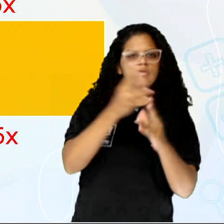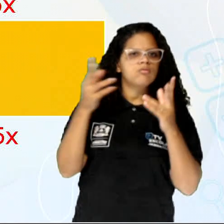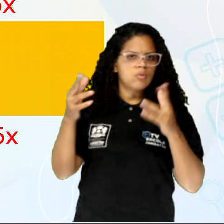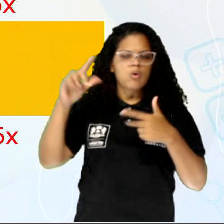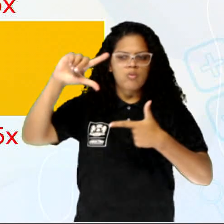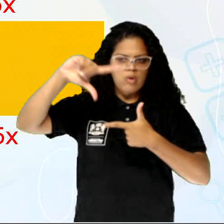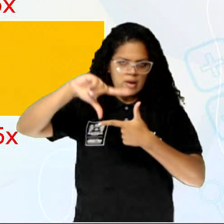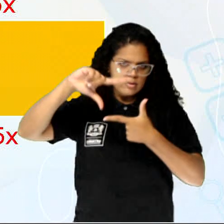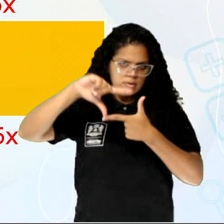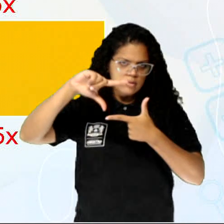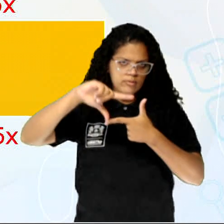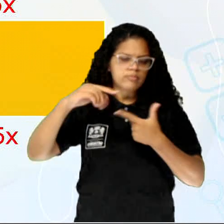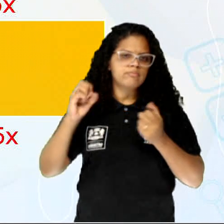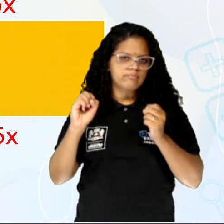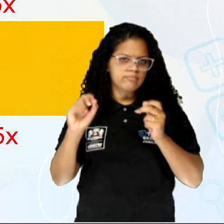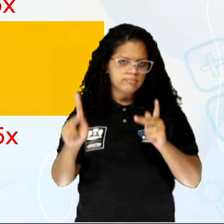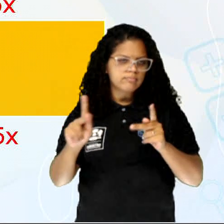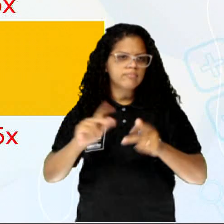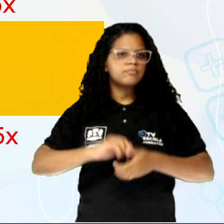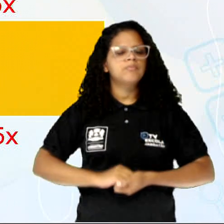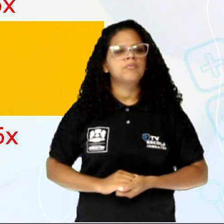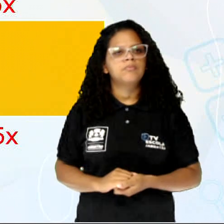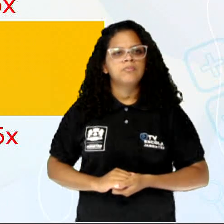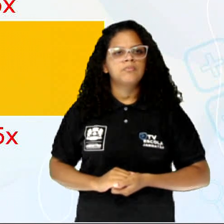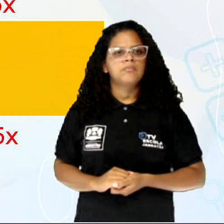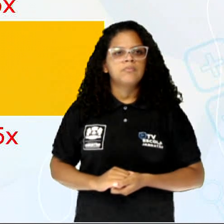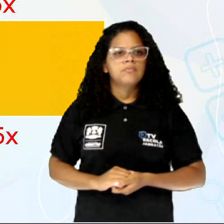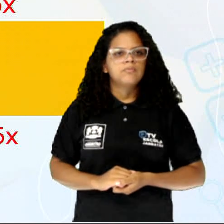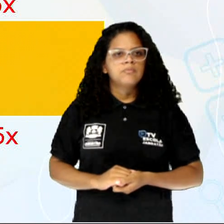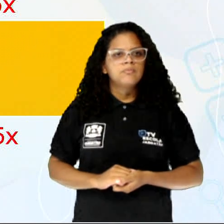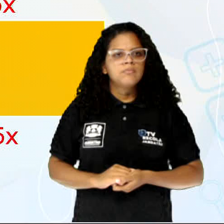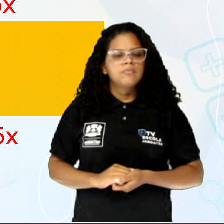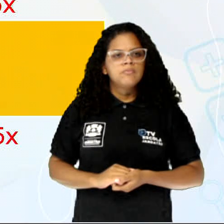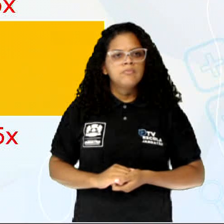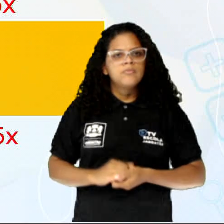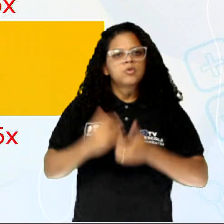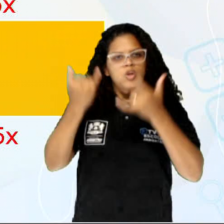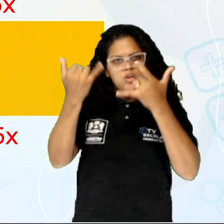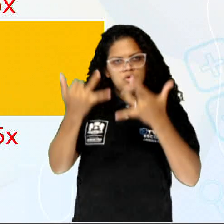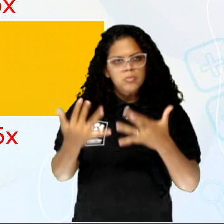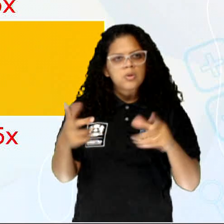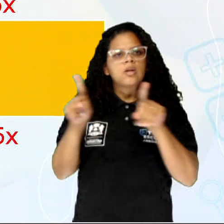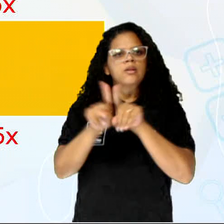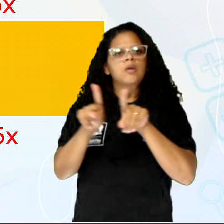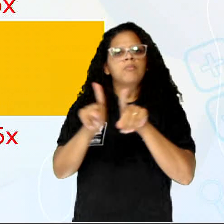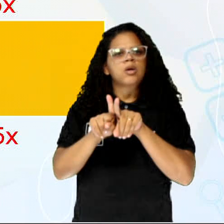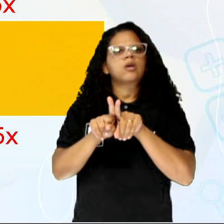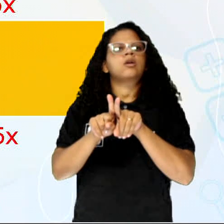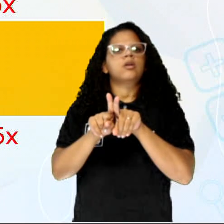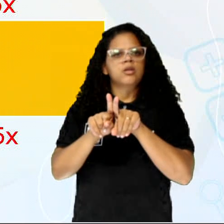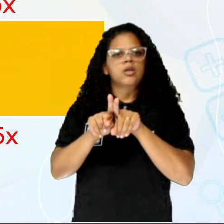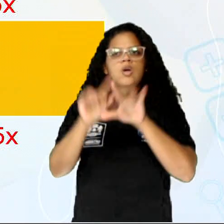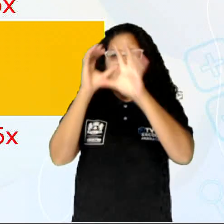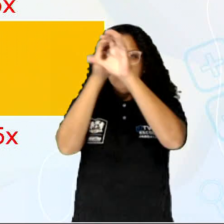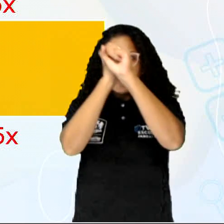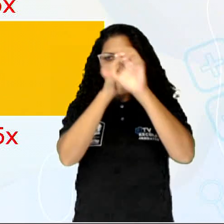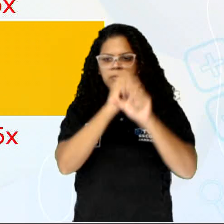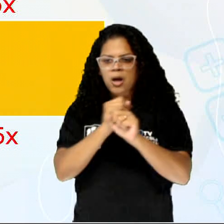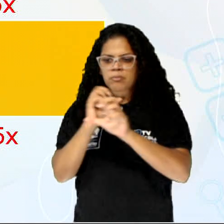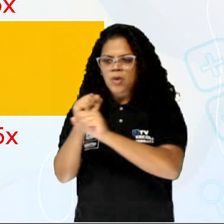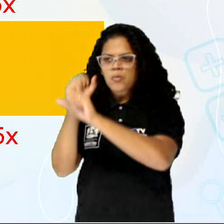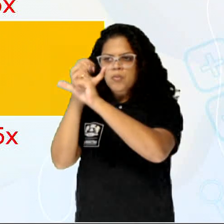isso? Ok. Então vamos fazer agora. O que ele fala mais aqui? Ó? Ele pede. Ele diz que o seu perímetro é 180. O que é perímetro,